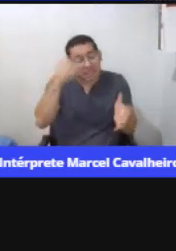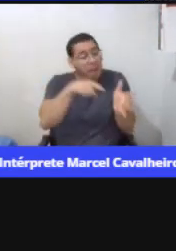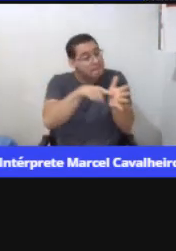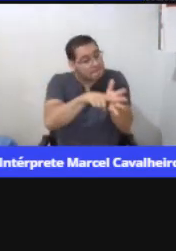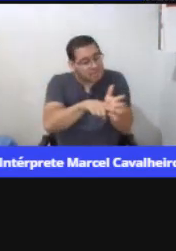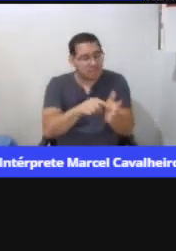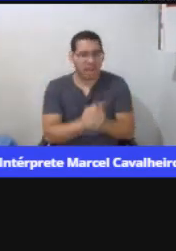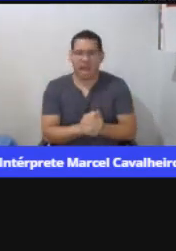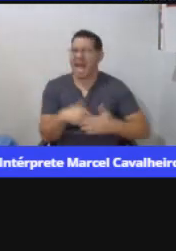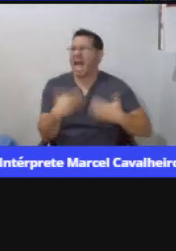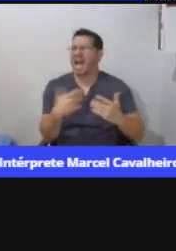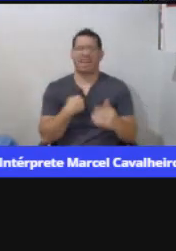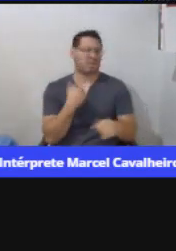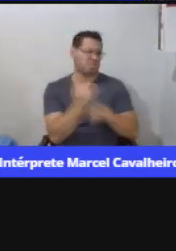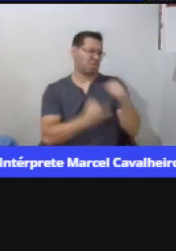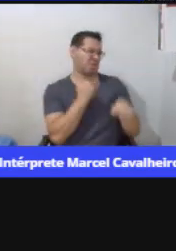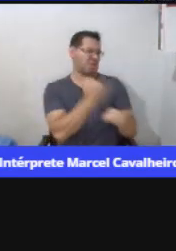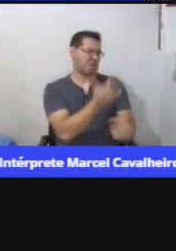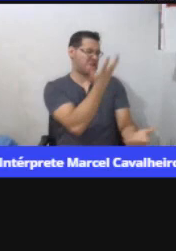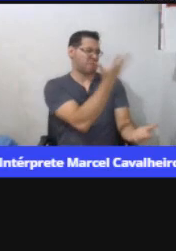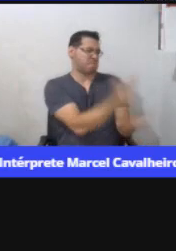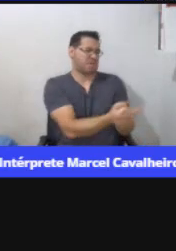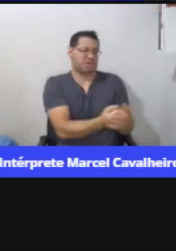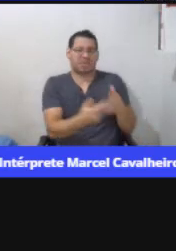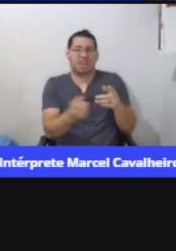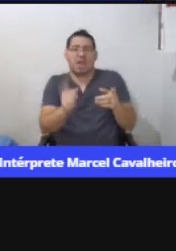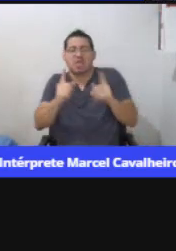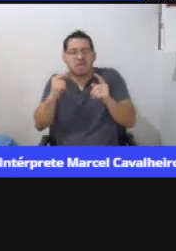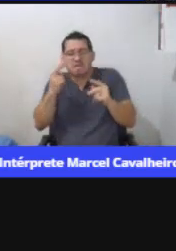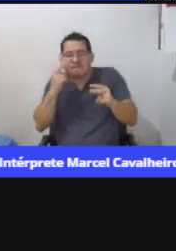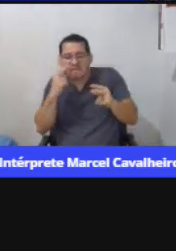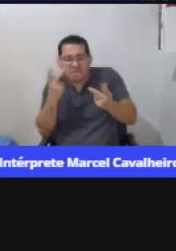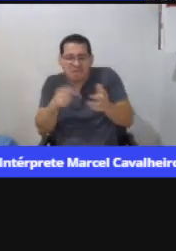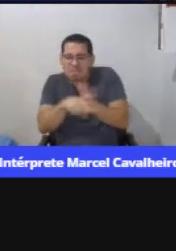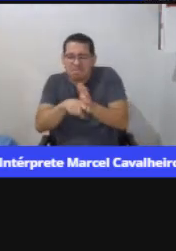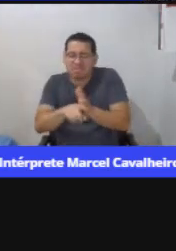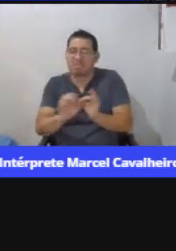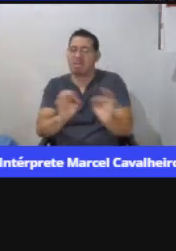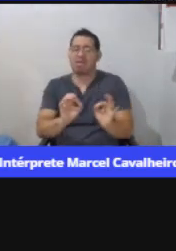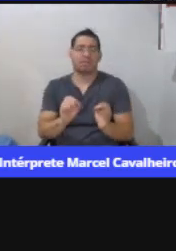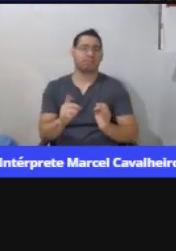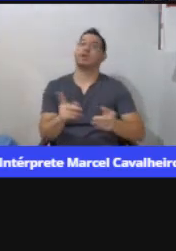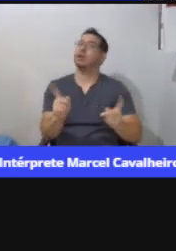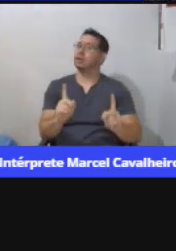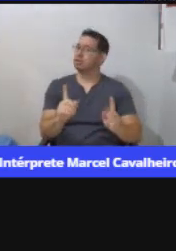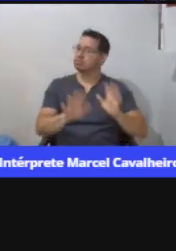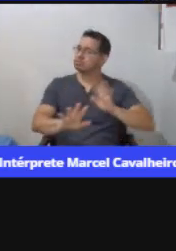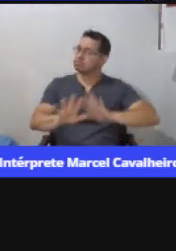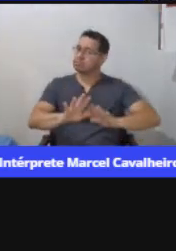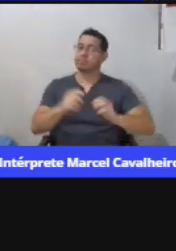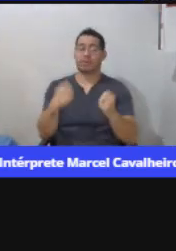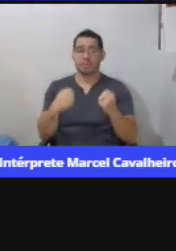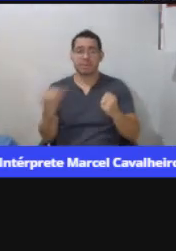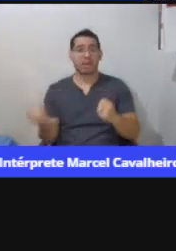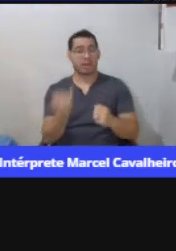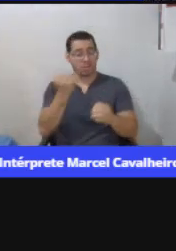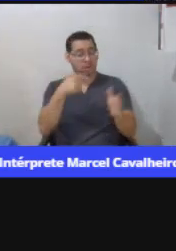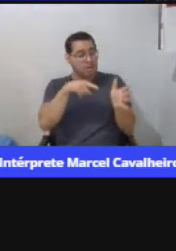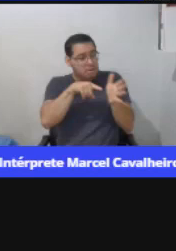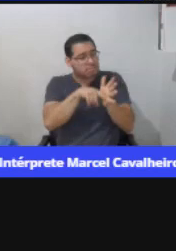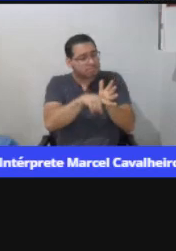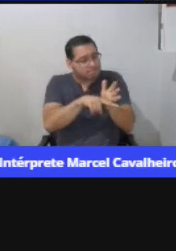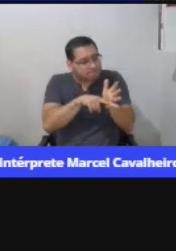baixei lá da internet, vou colocar, eu não analisei, eu não sei de onde veio. Então, isso é bastante importante, é muito importante que o professor